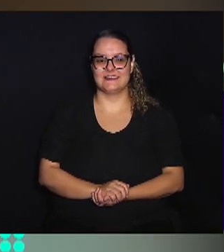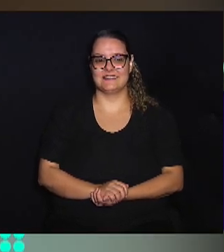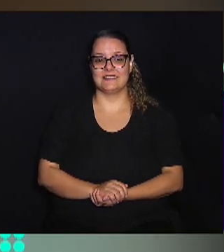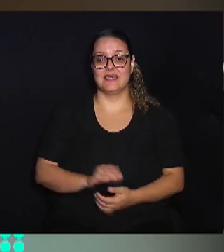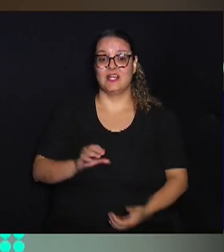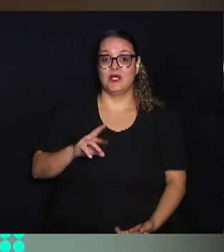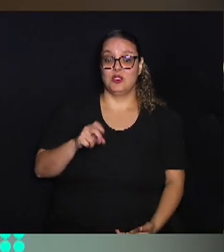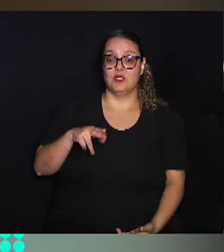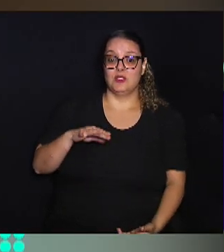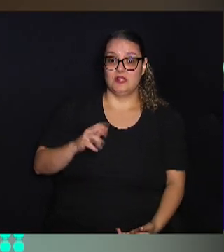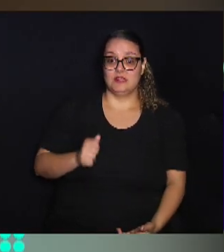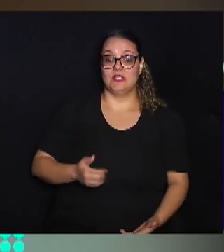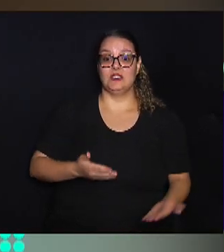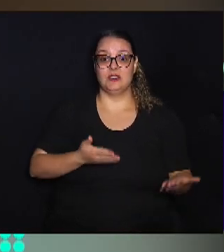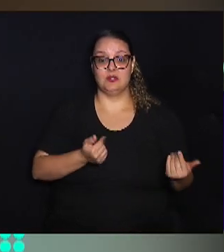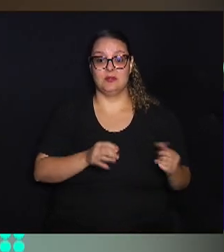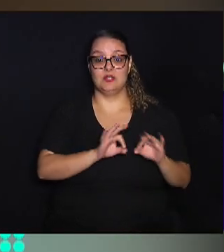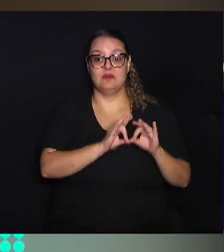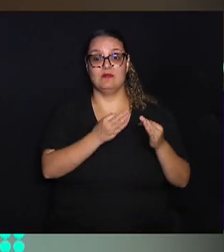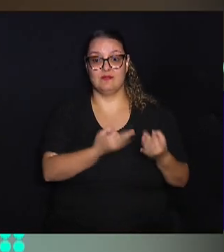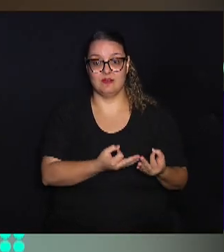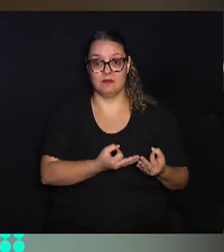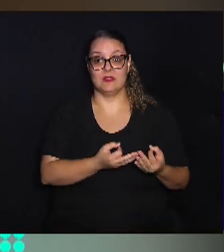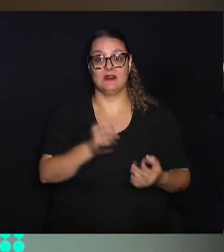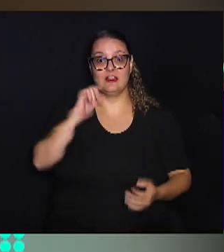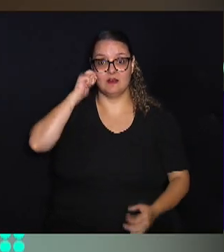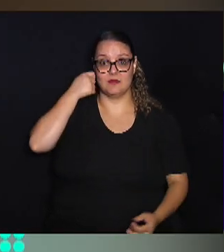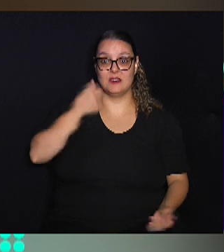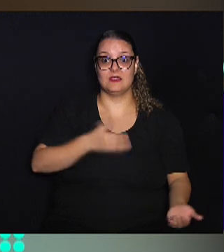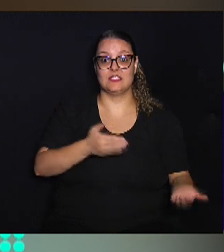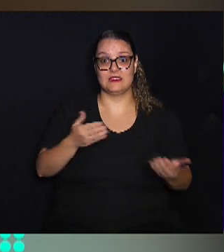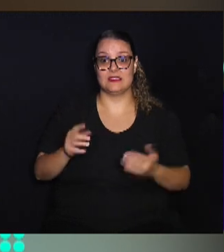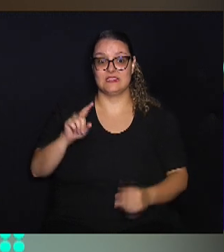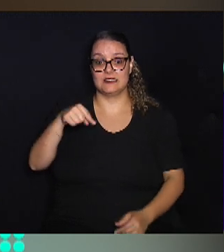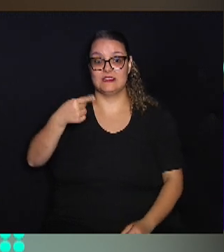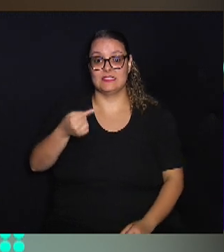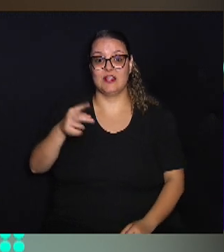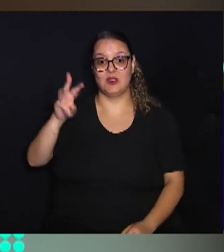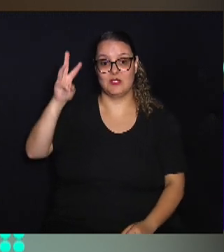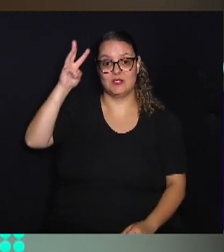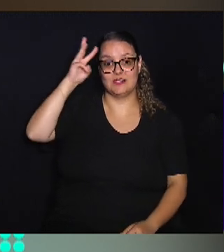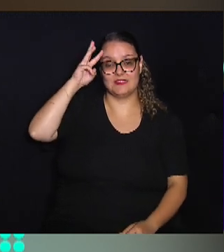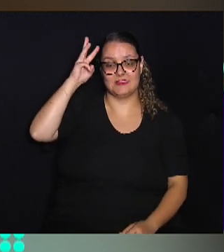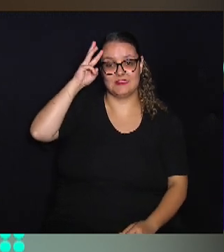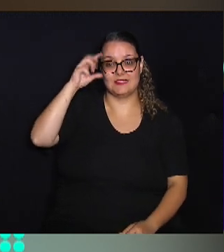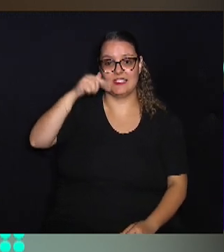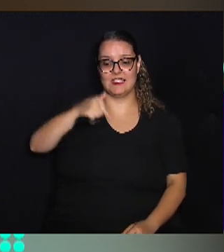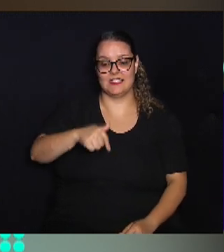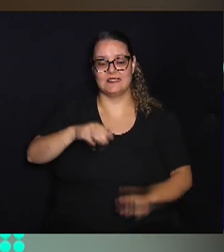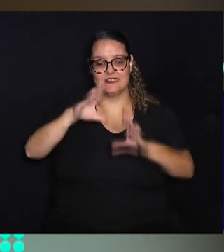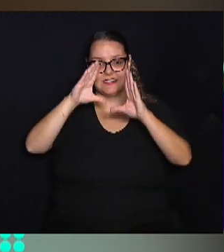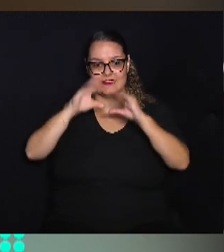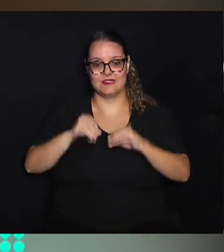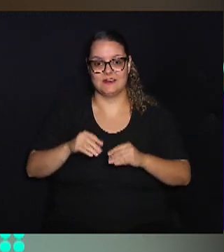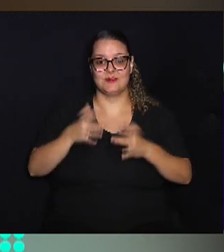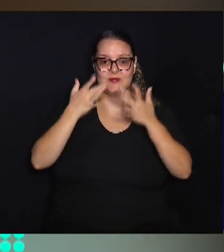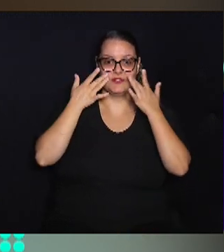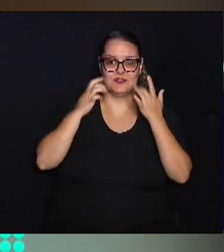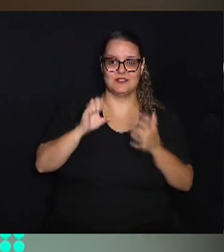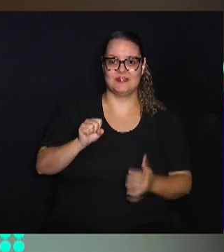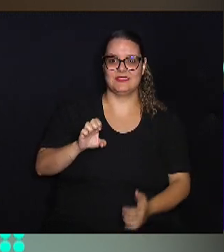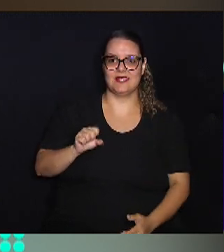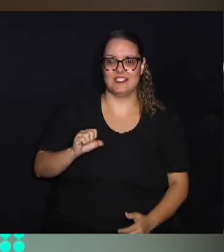Crônicas de uma Jovem Família Preta será exibido na próxima terça-feira, às 7 da noite, no Teatro